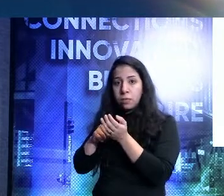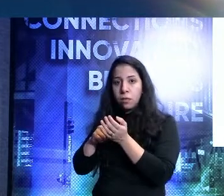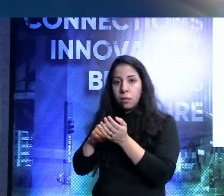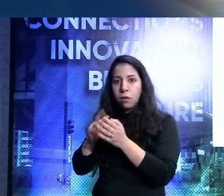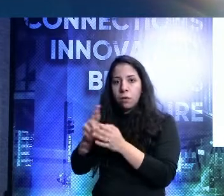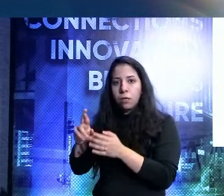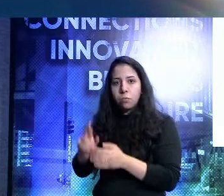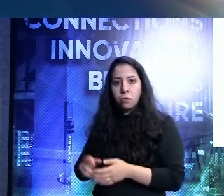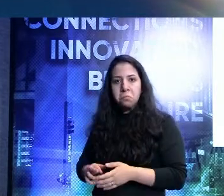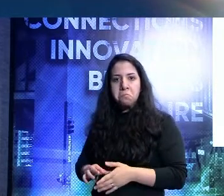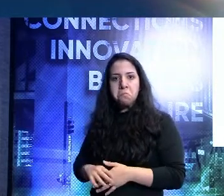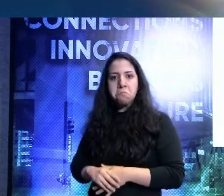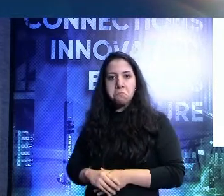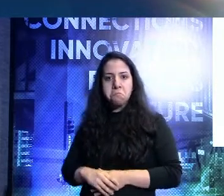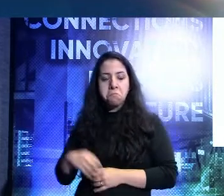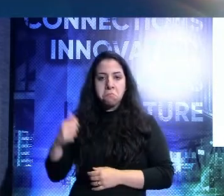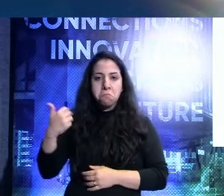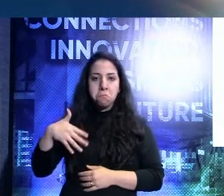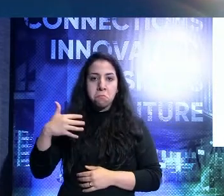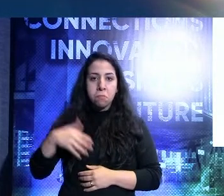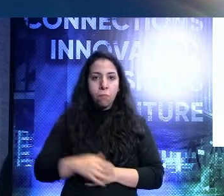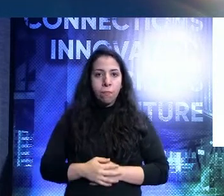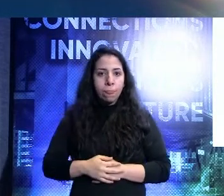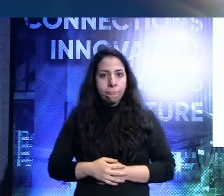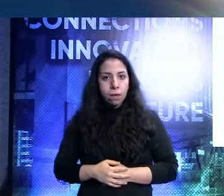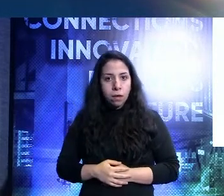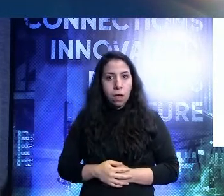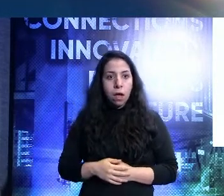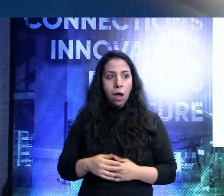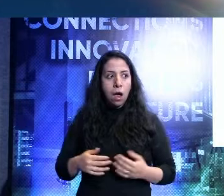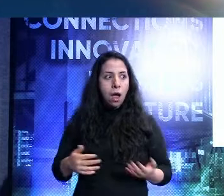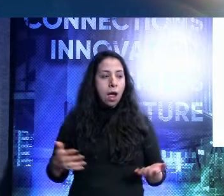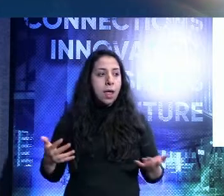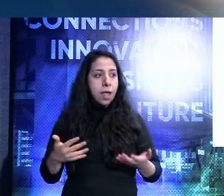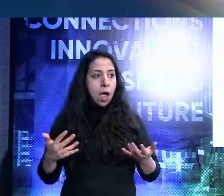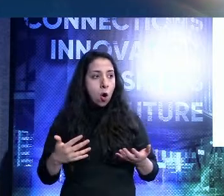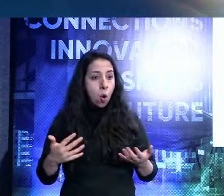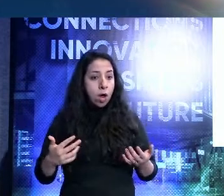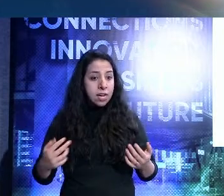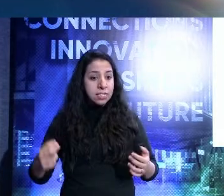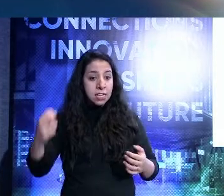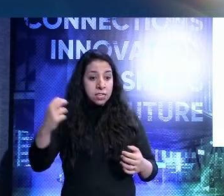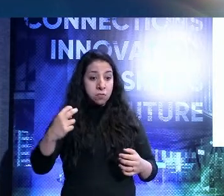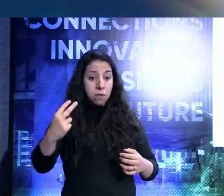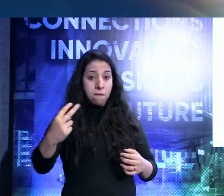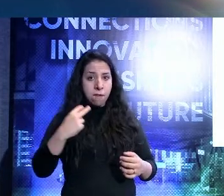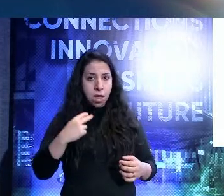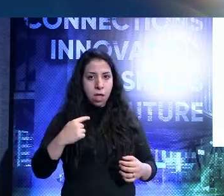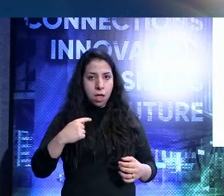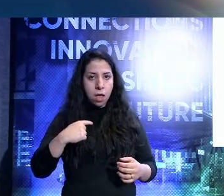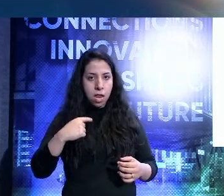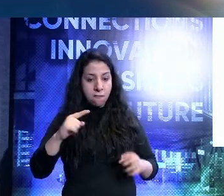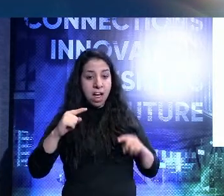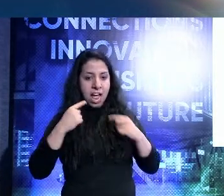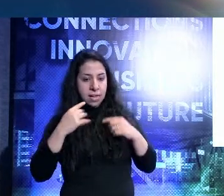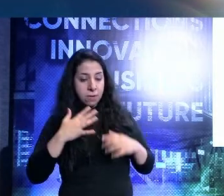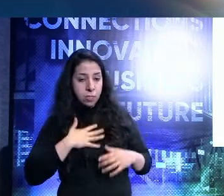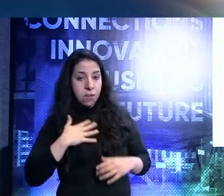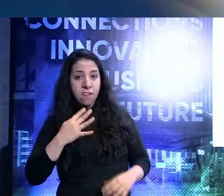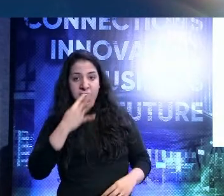vê depois o vídeo dessa palestra e vier me criticar, como é que eu acabo encarando isso? Cara, que legal,